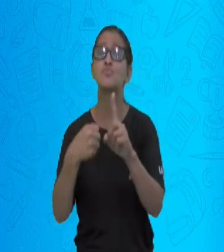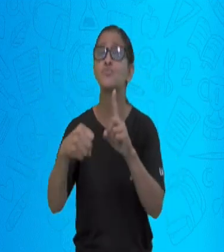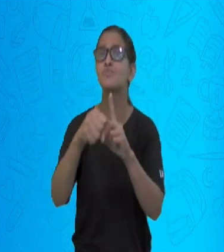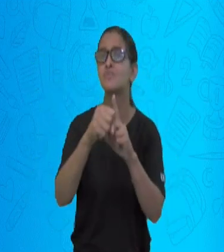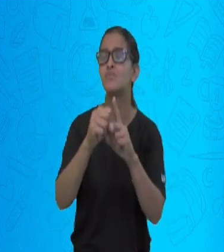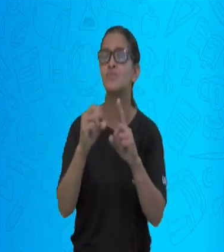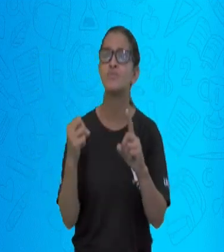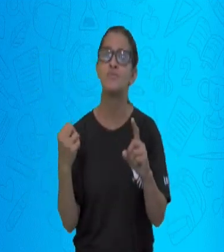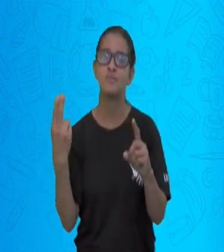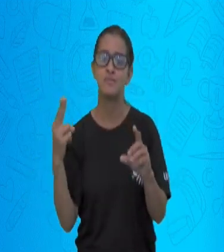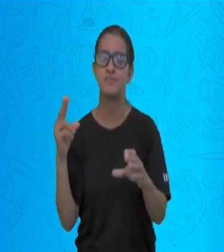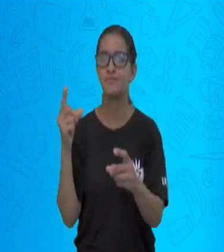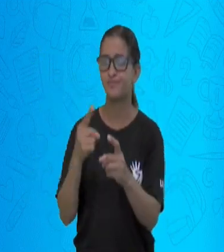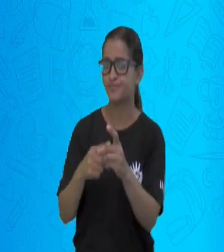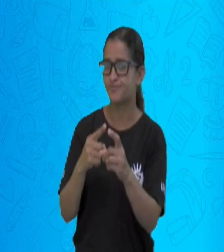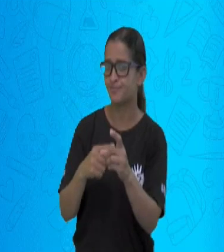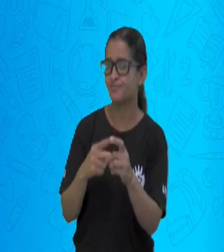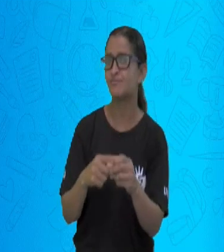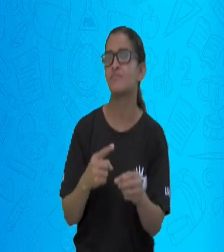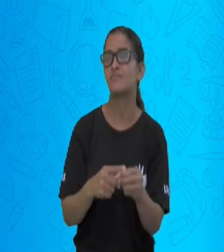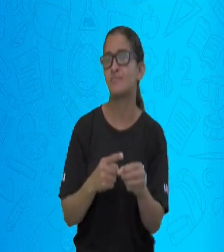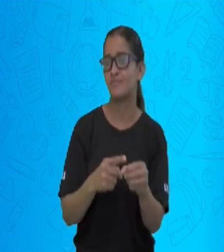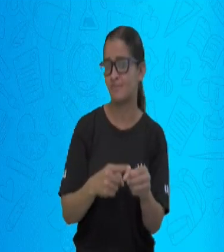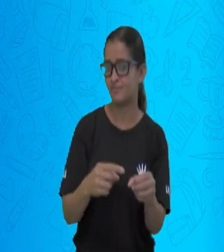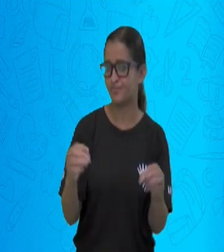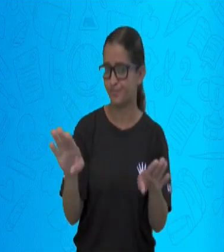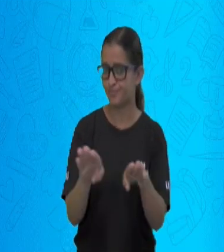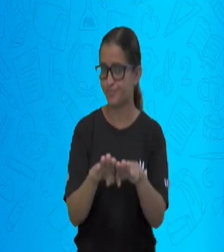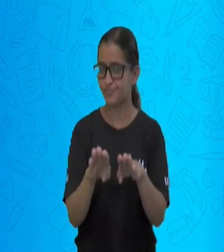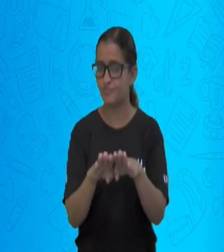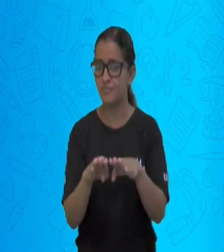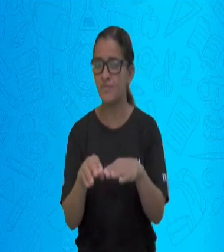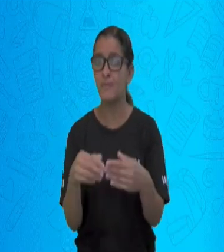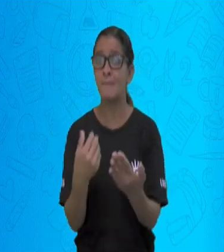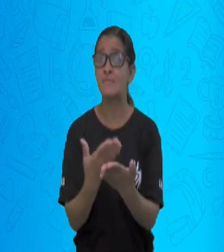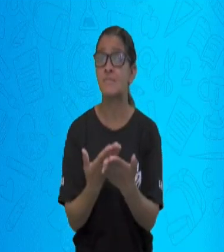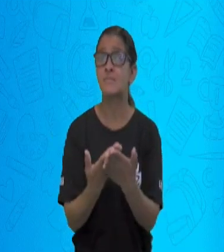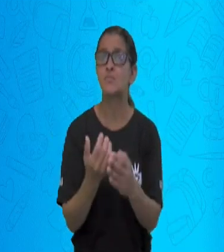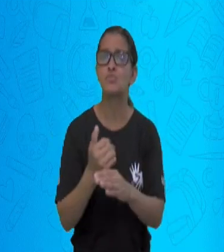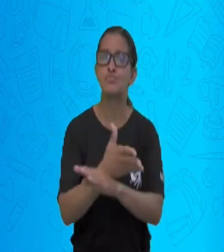E para acessar a nossa aula da plataforma SMED GV, basta apontar a